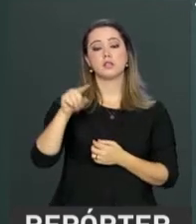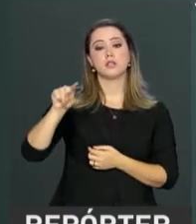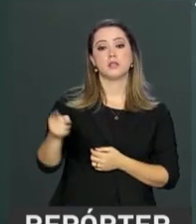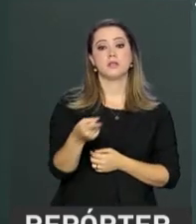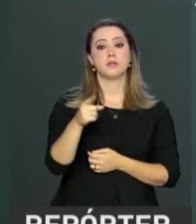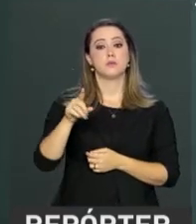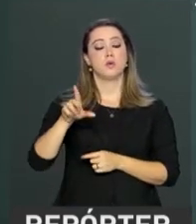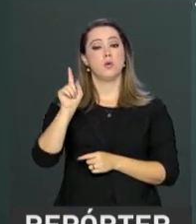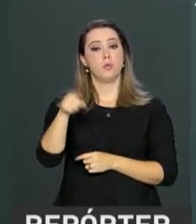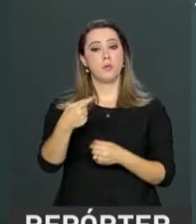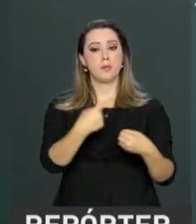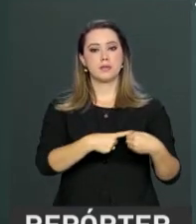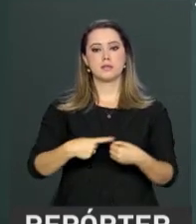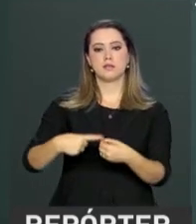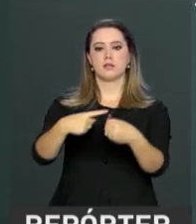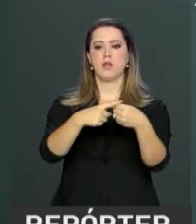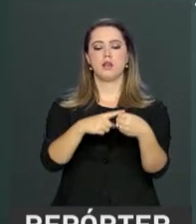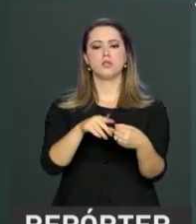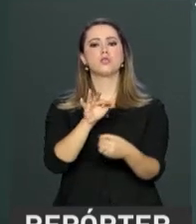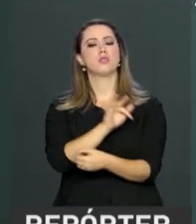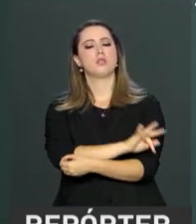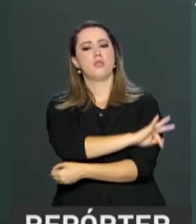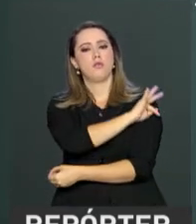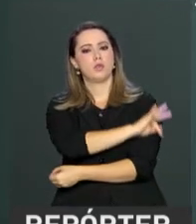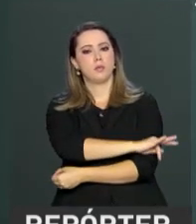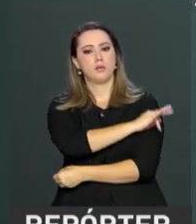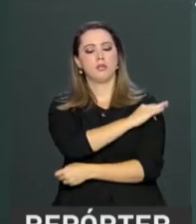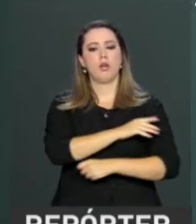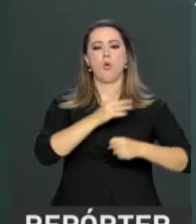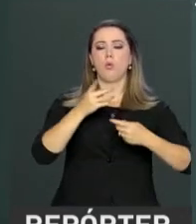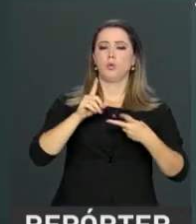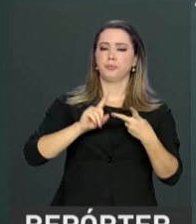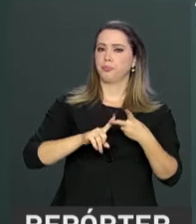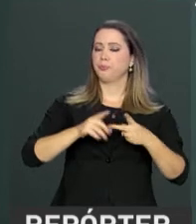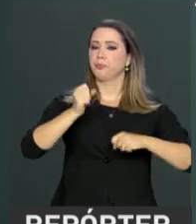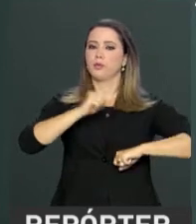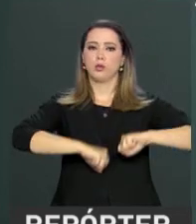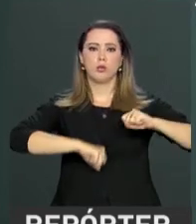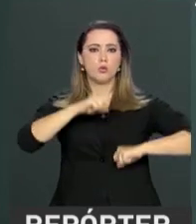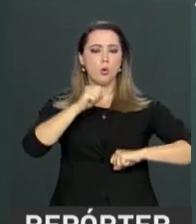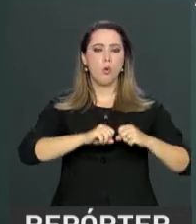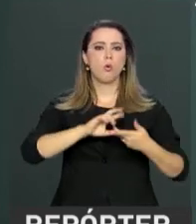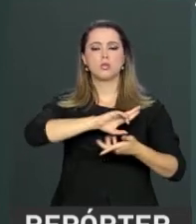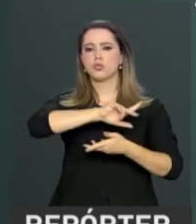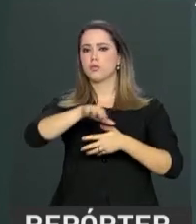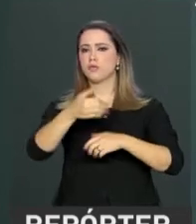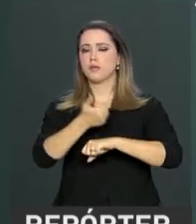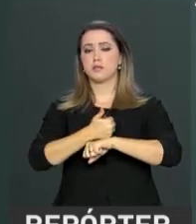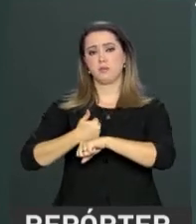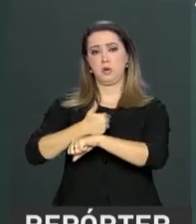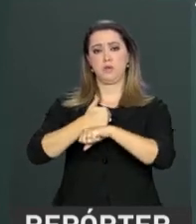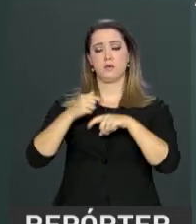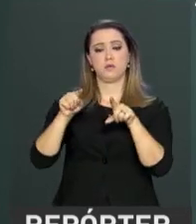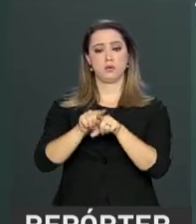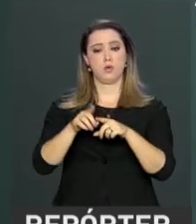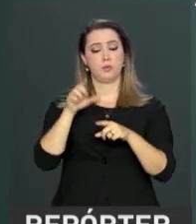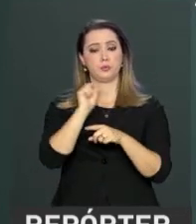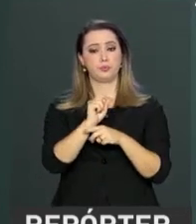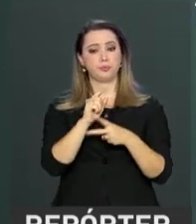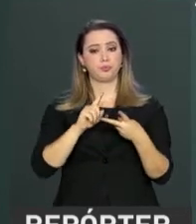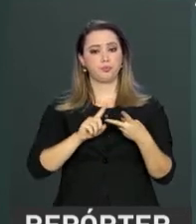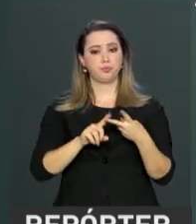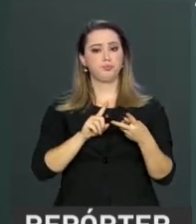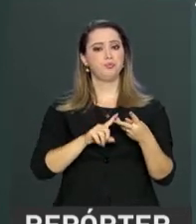urbano neste caso além das aulas do ensino fundamental os estudantes aprendem profissões ligadas à indústria à construção civil